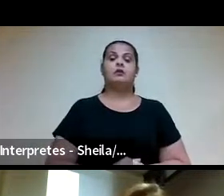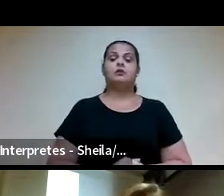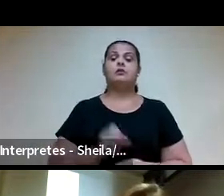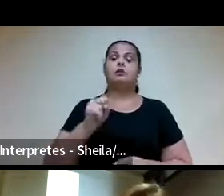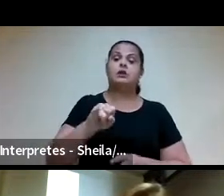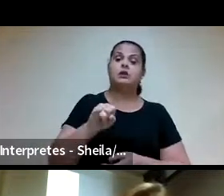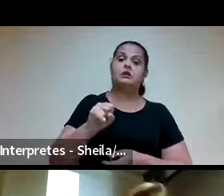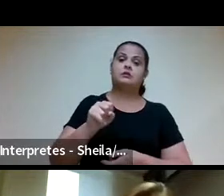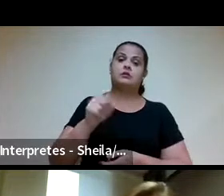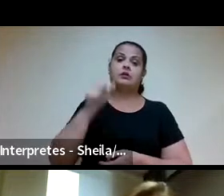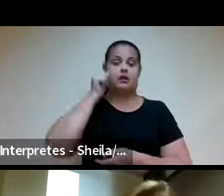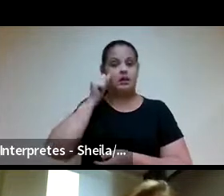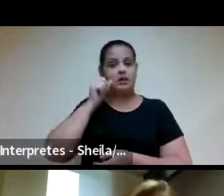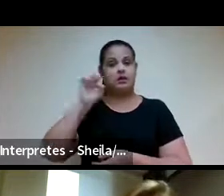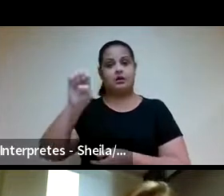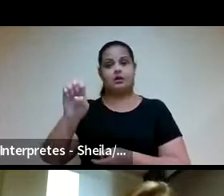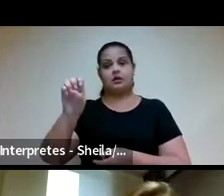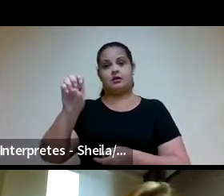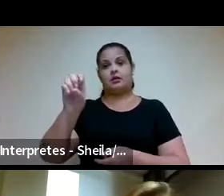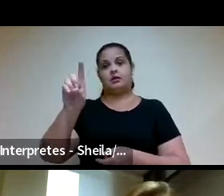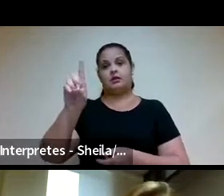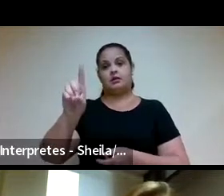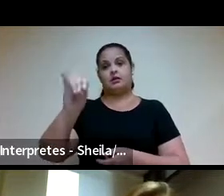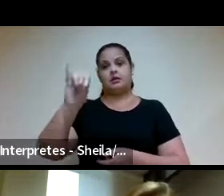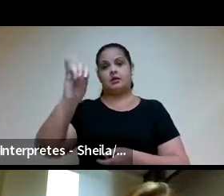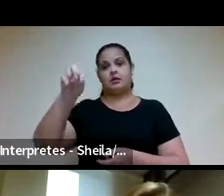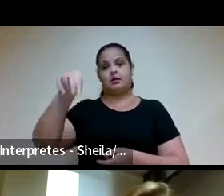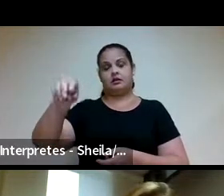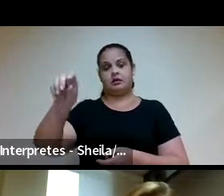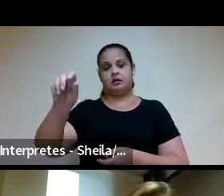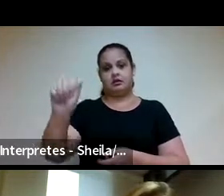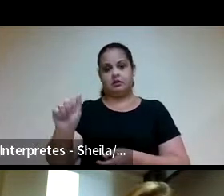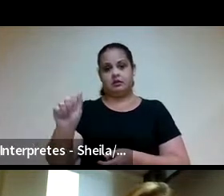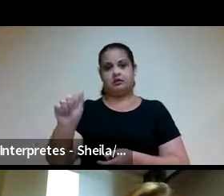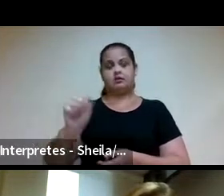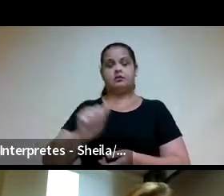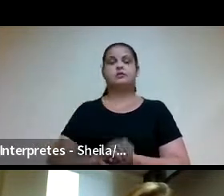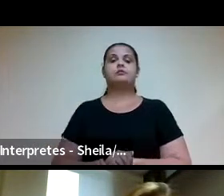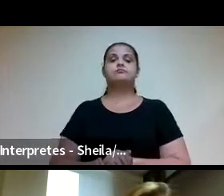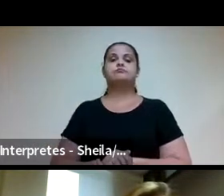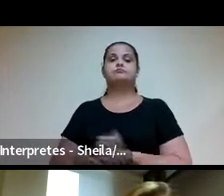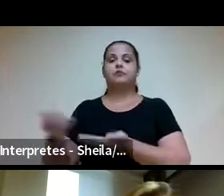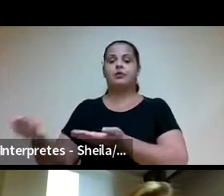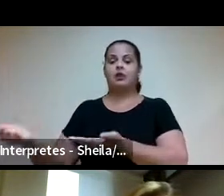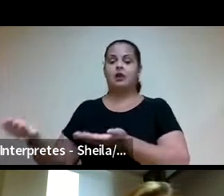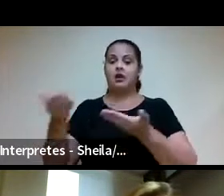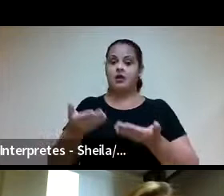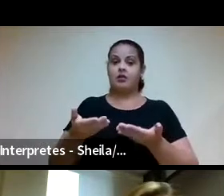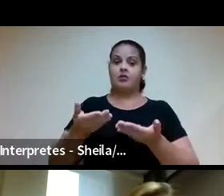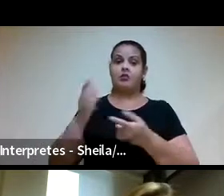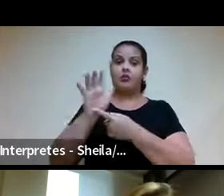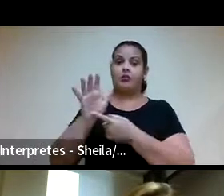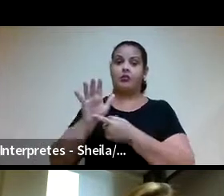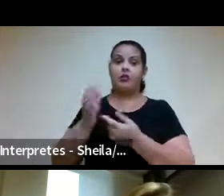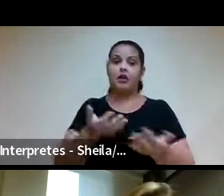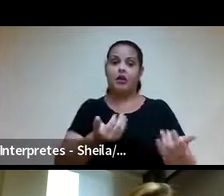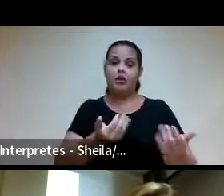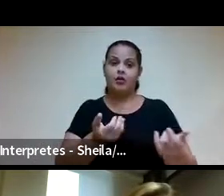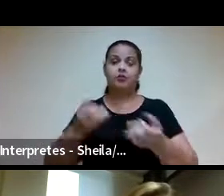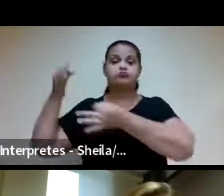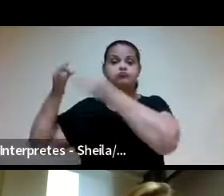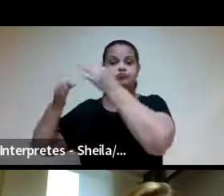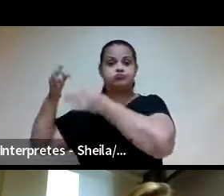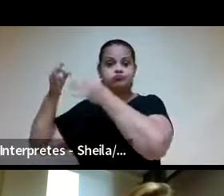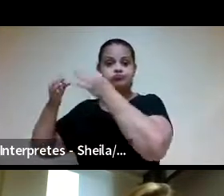Gomes seja intimada judicialmente para comparecimento à nova audiência de instrução, sem prejuízo quanto à validade dos